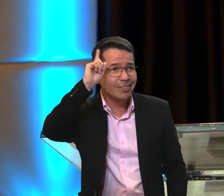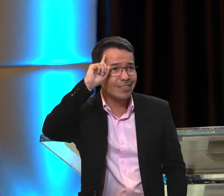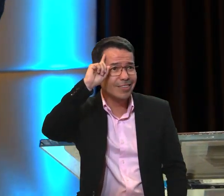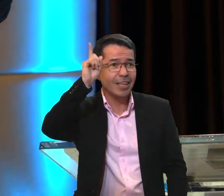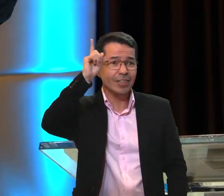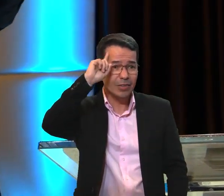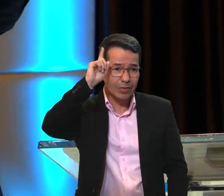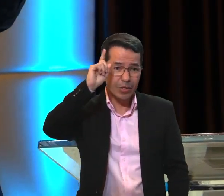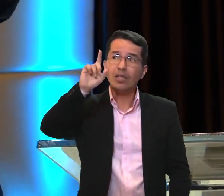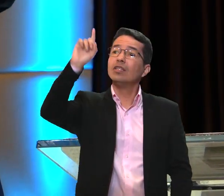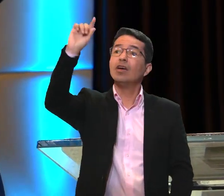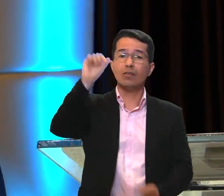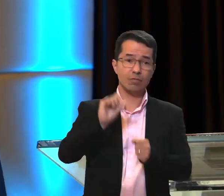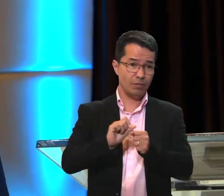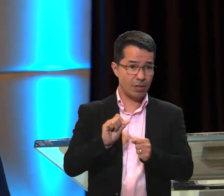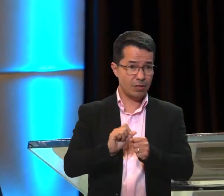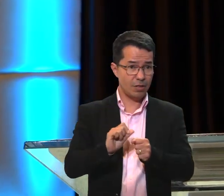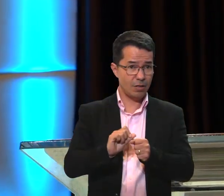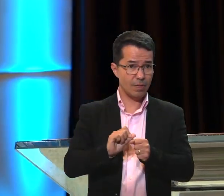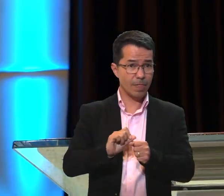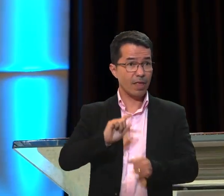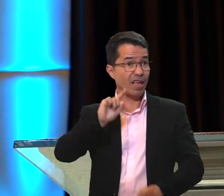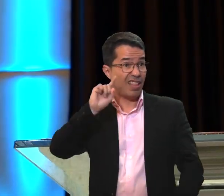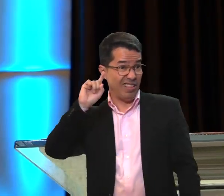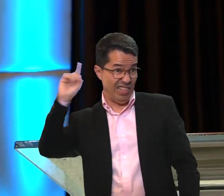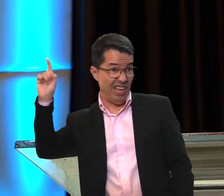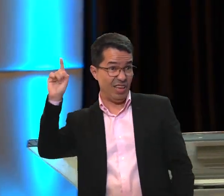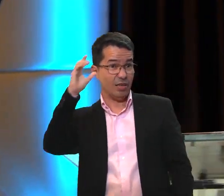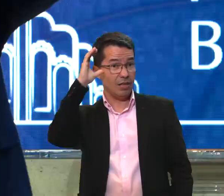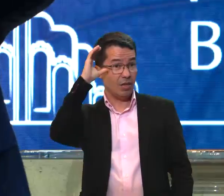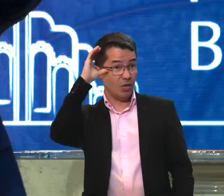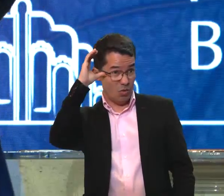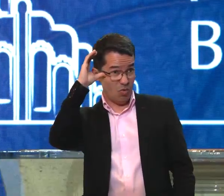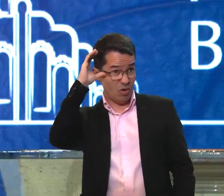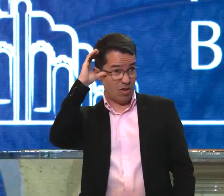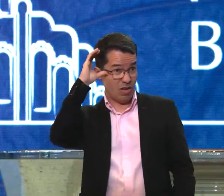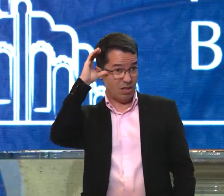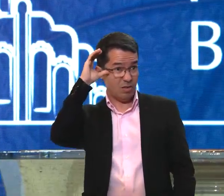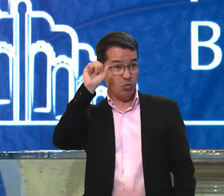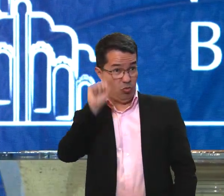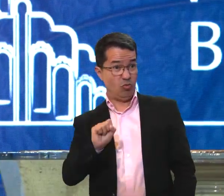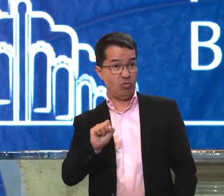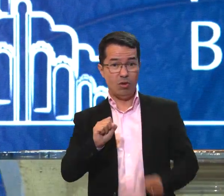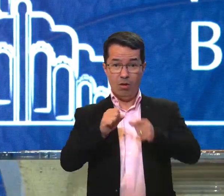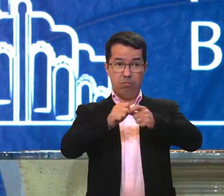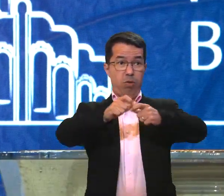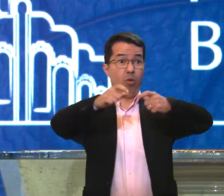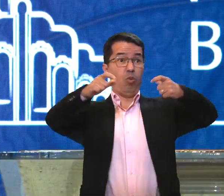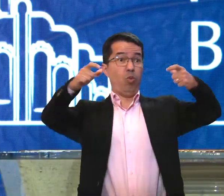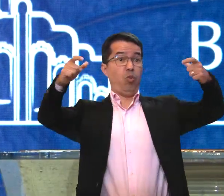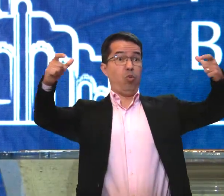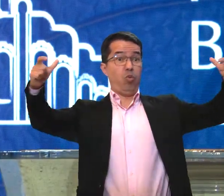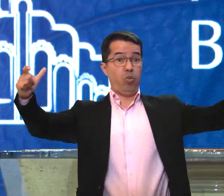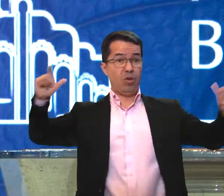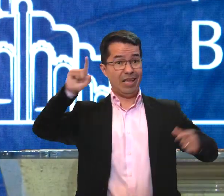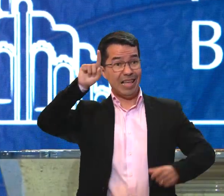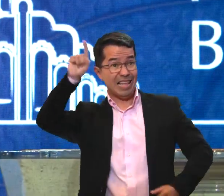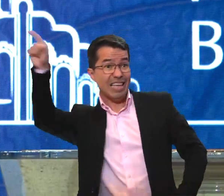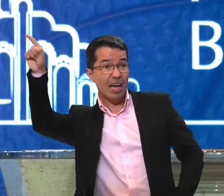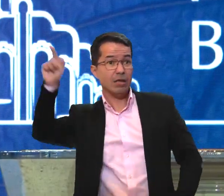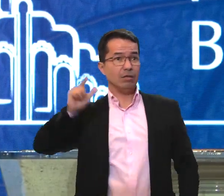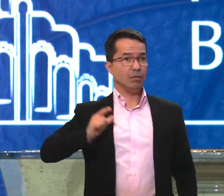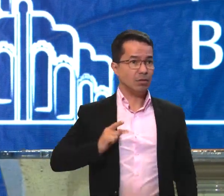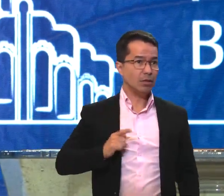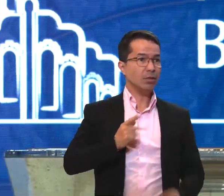apenas sarou a terra, a economia prosperou. As maiores igrejas do mundo surgiram naquele